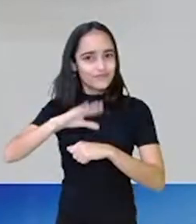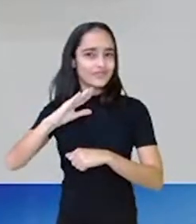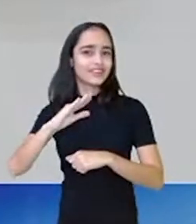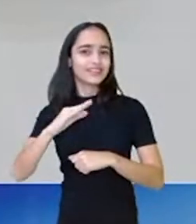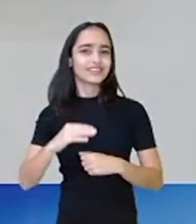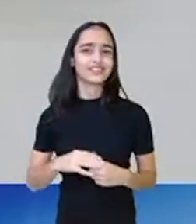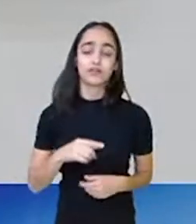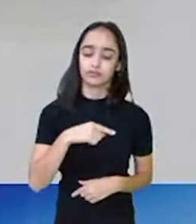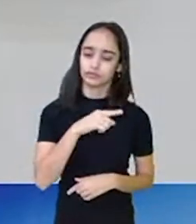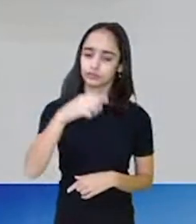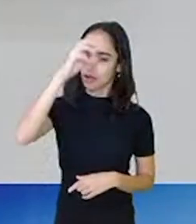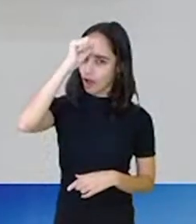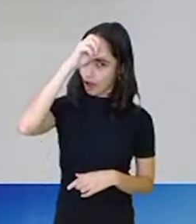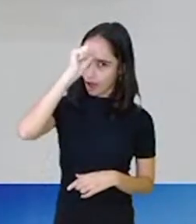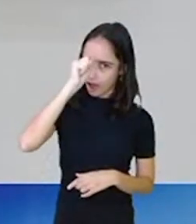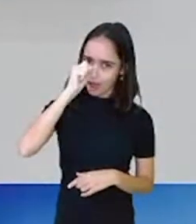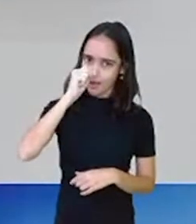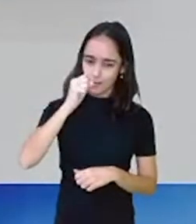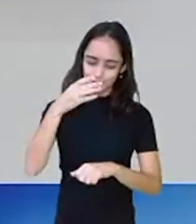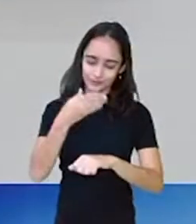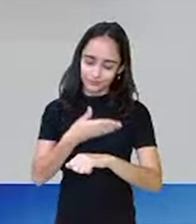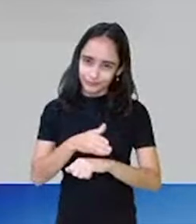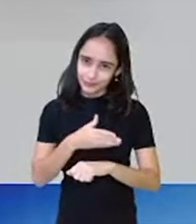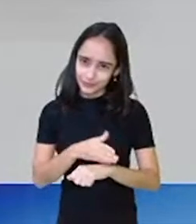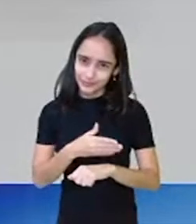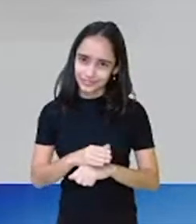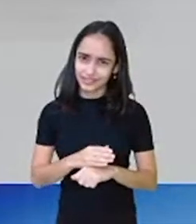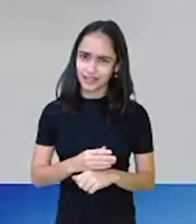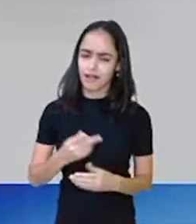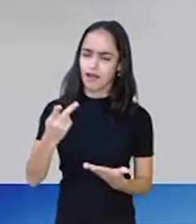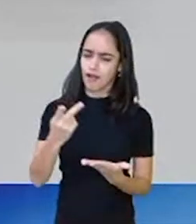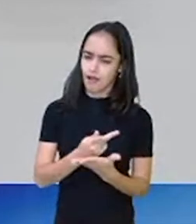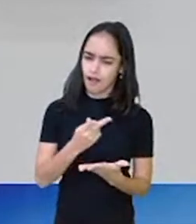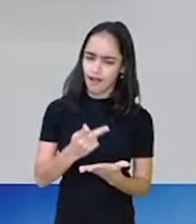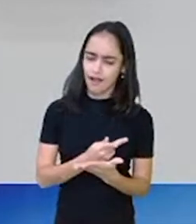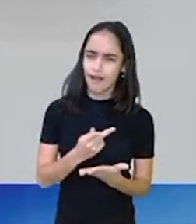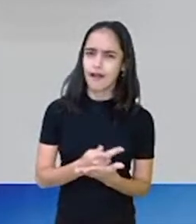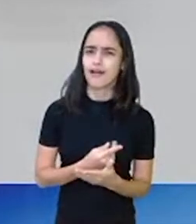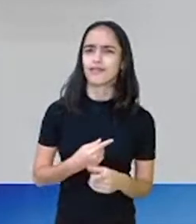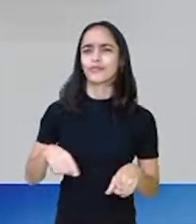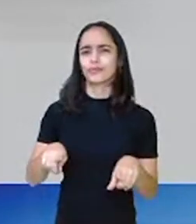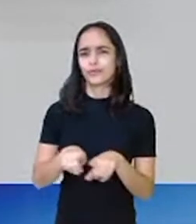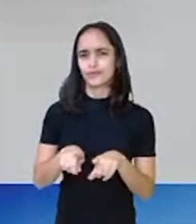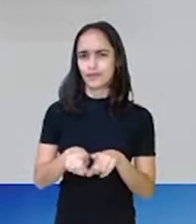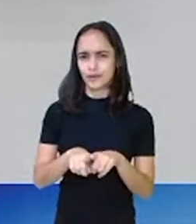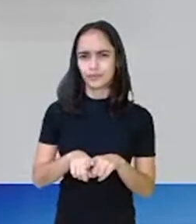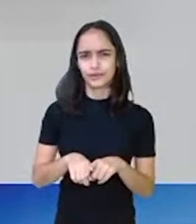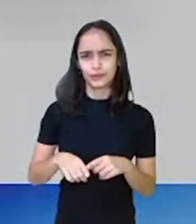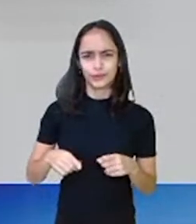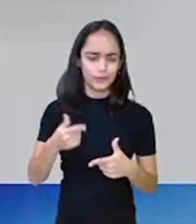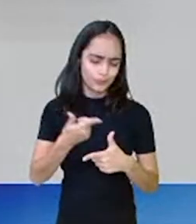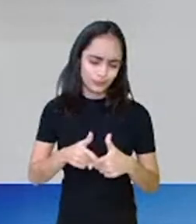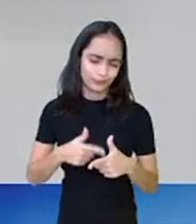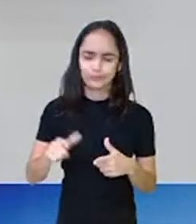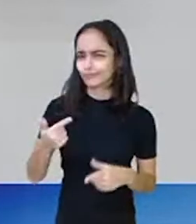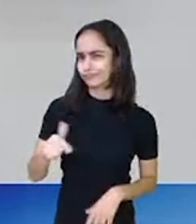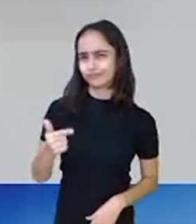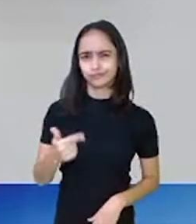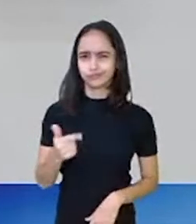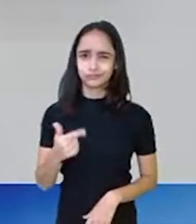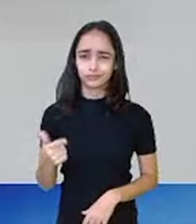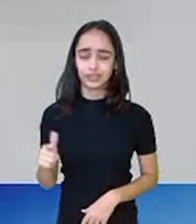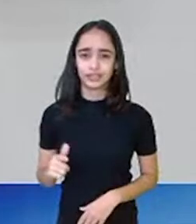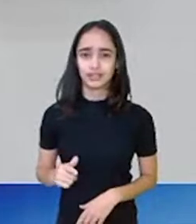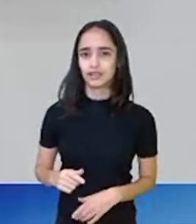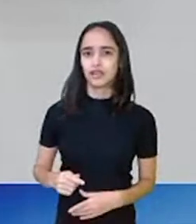na prática e errando. O aprender está no errando. Não tem problema nenhum em errar. Você erra, vai